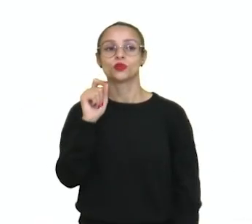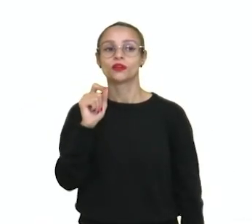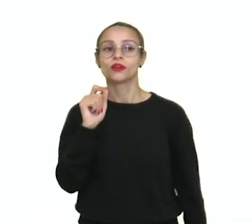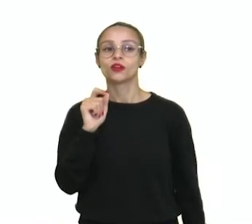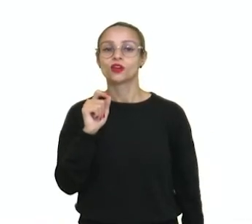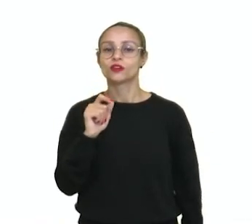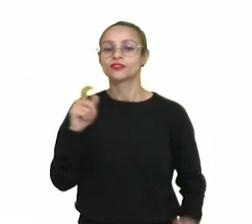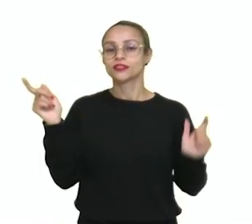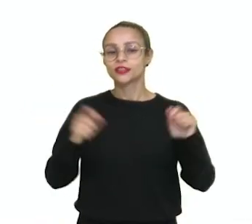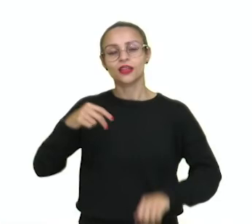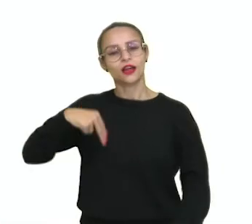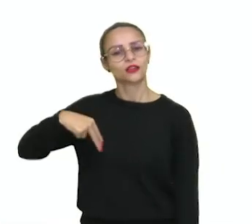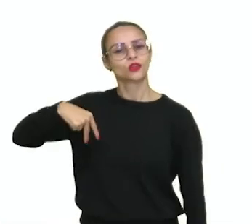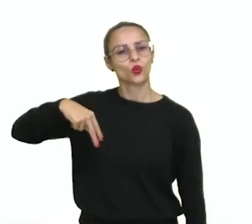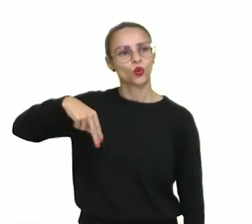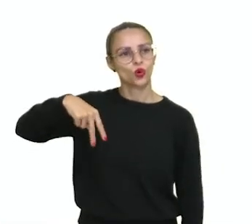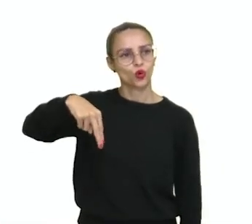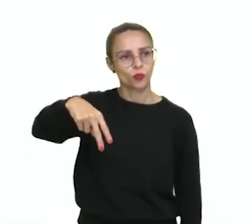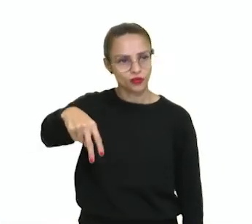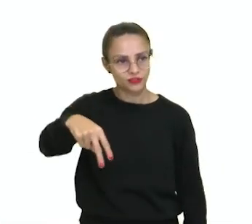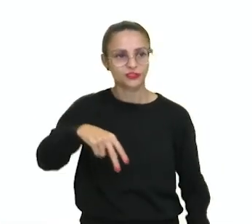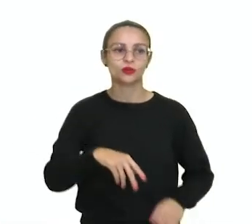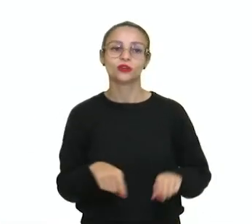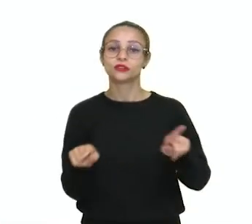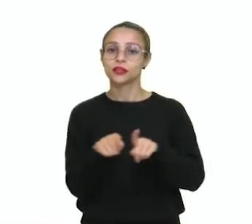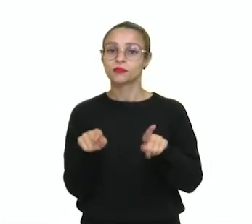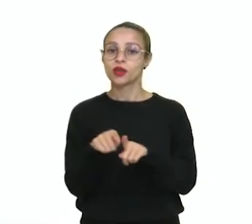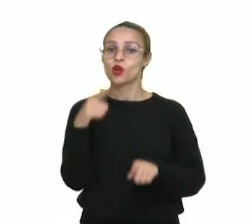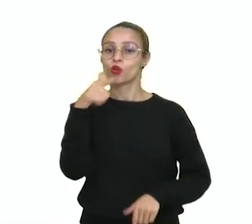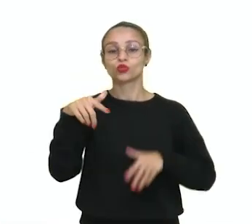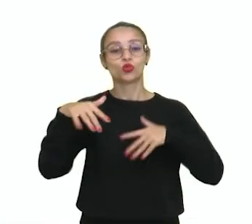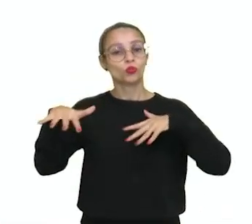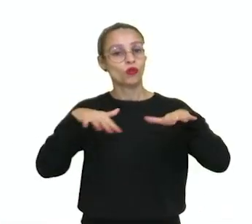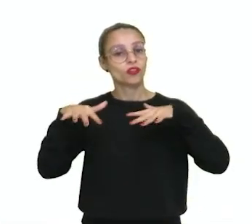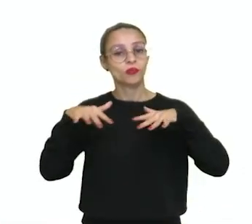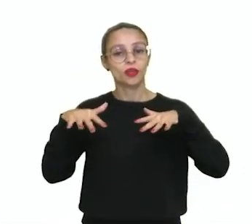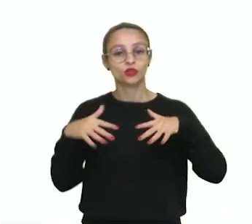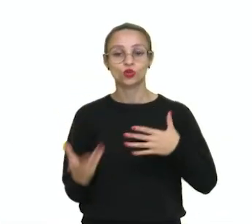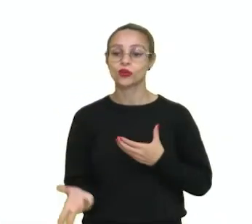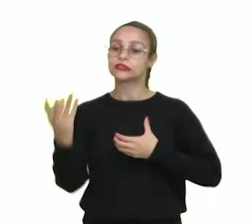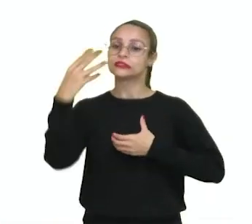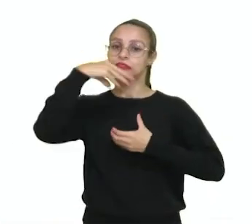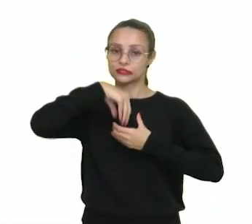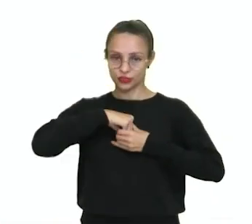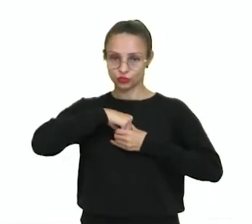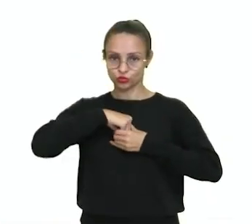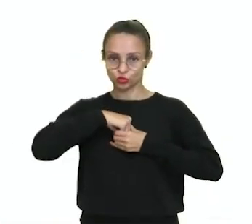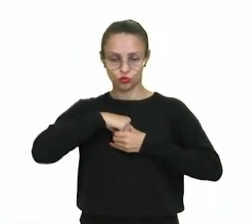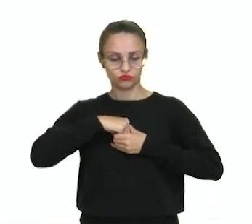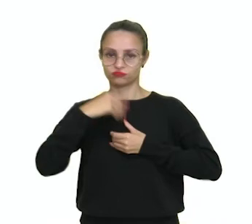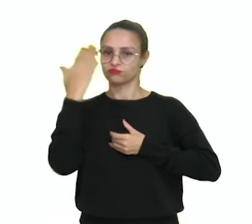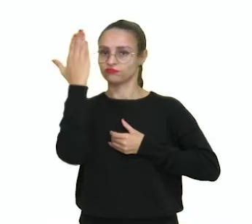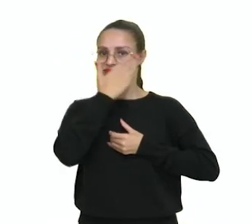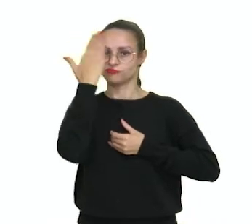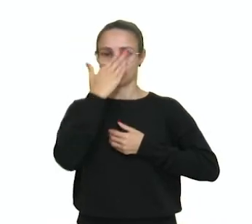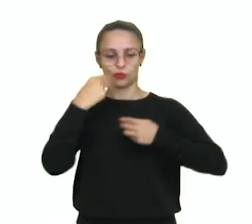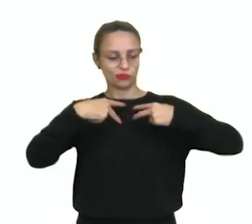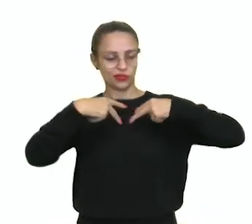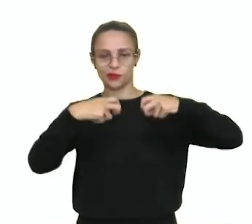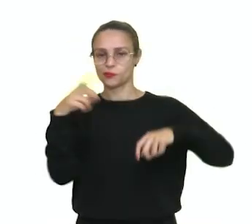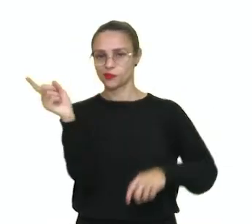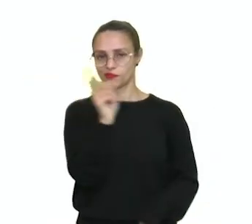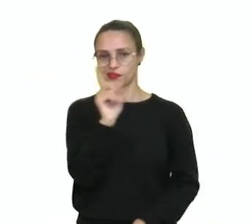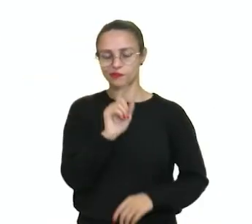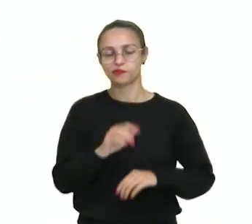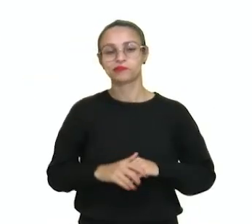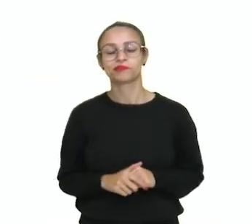a locomoção e outros movimentos que acontecem nos nossos órgãos internos, que nós não